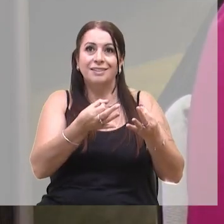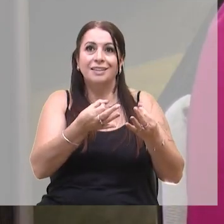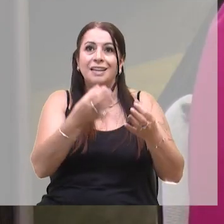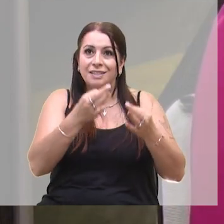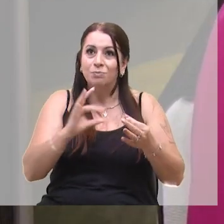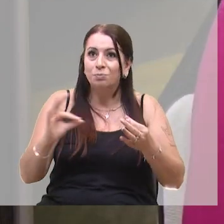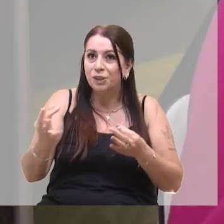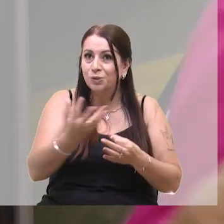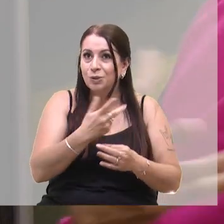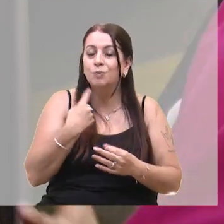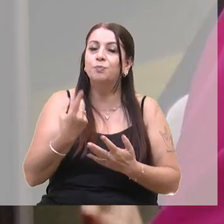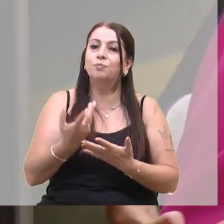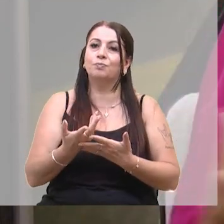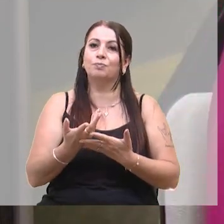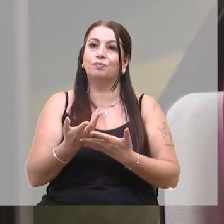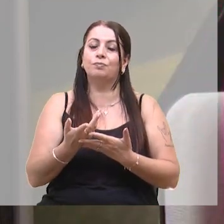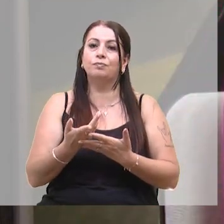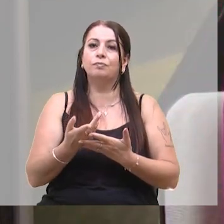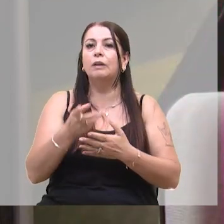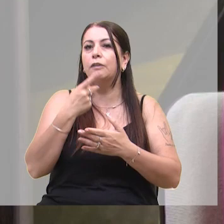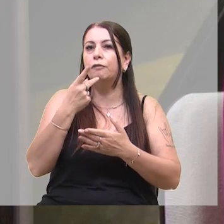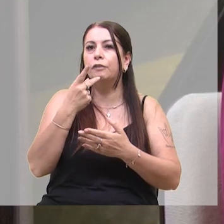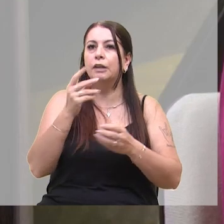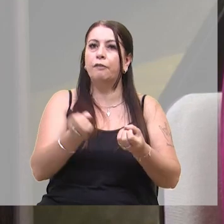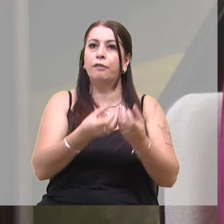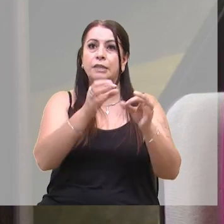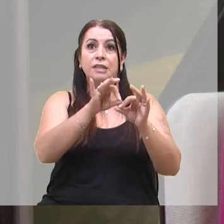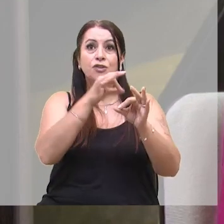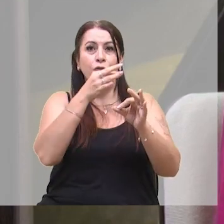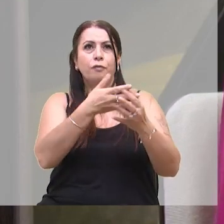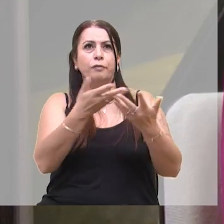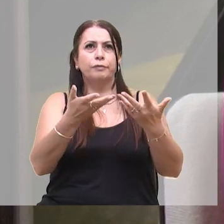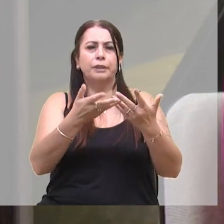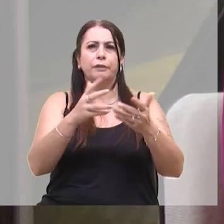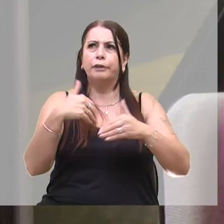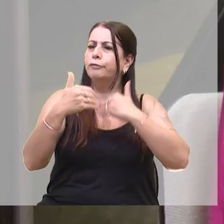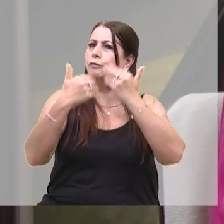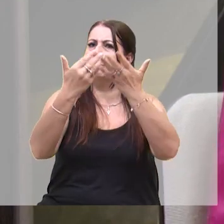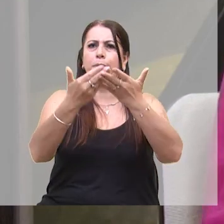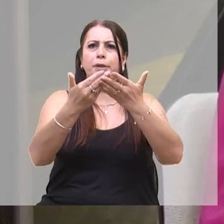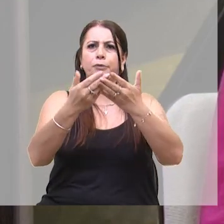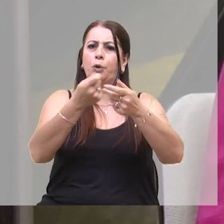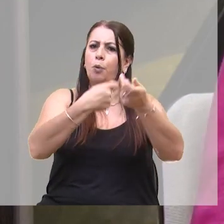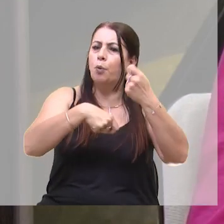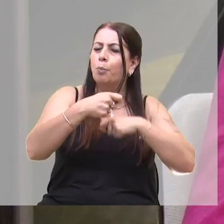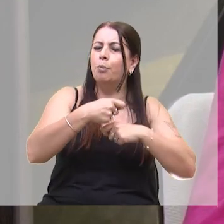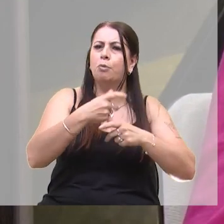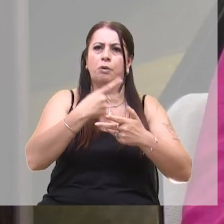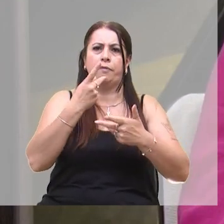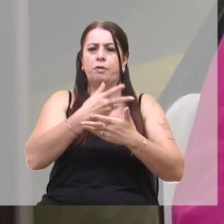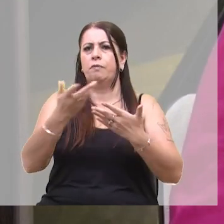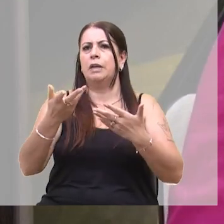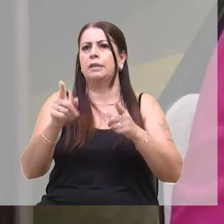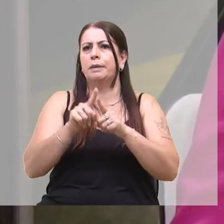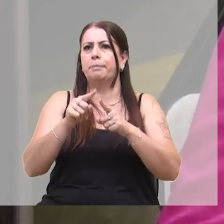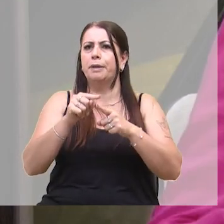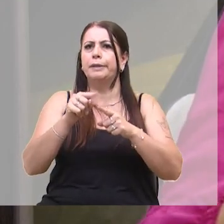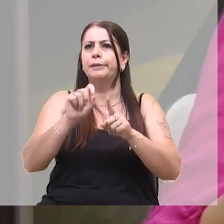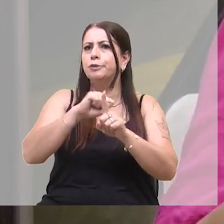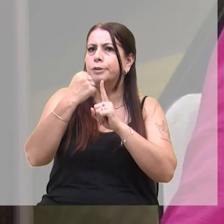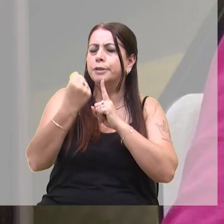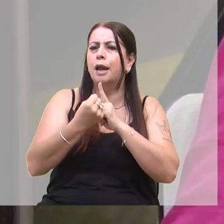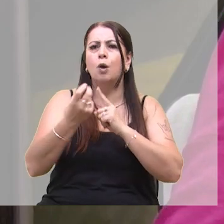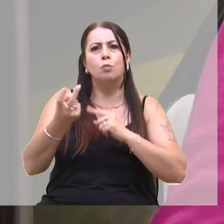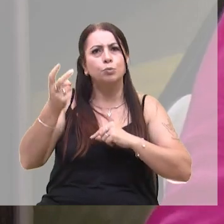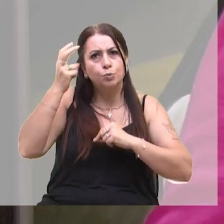quando dá certo para todos nós, né? Lá, a gente fala em Festa da Uva e fala em desenvolvimento econômico, fala